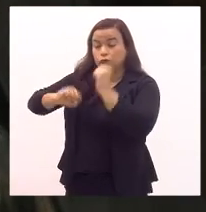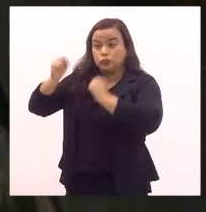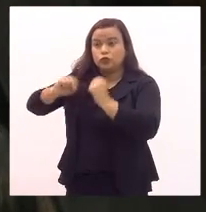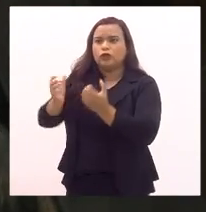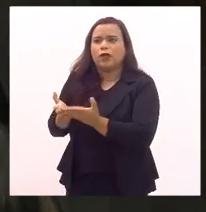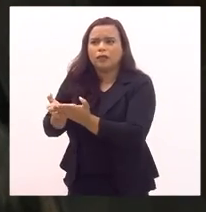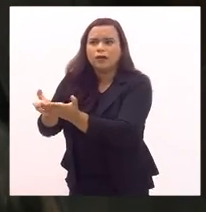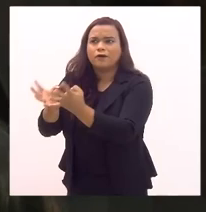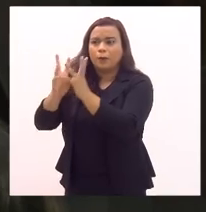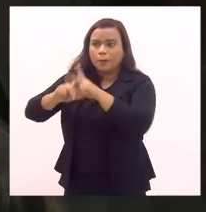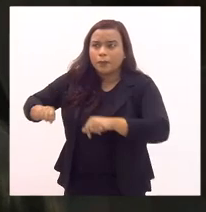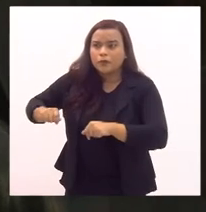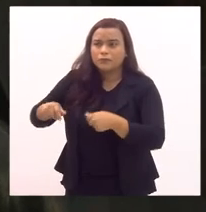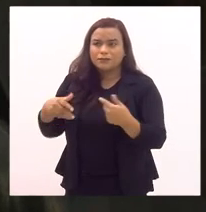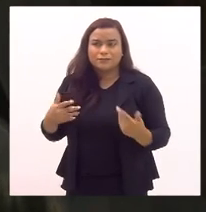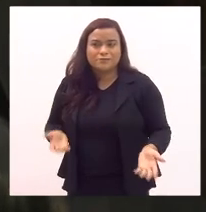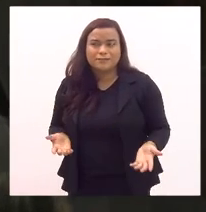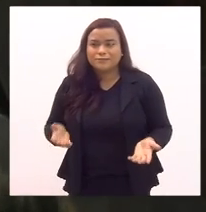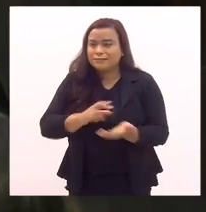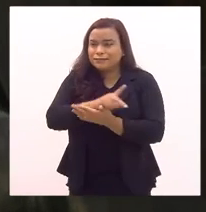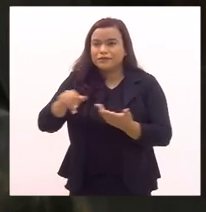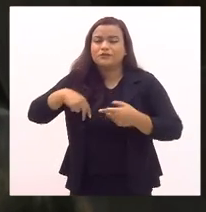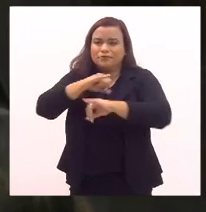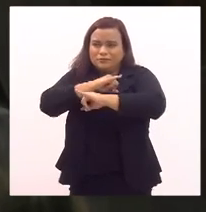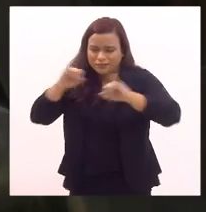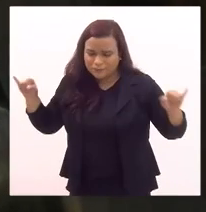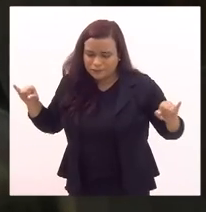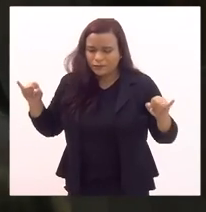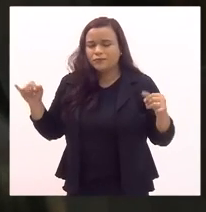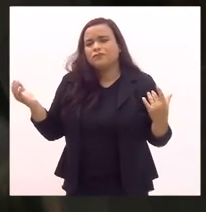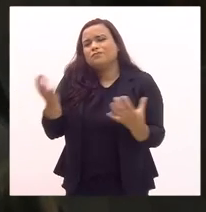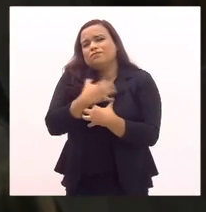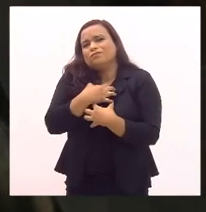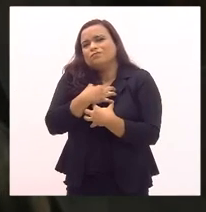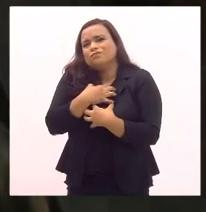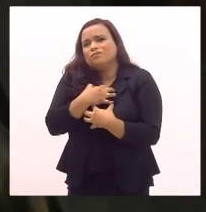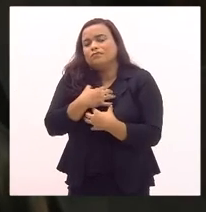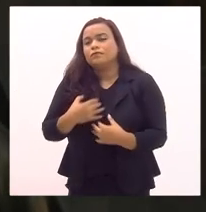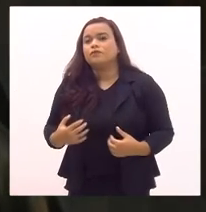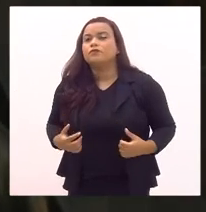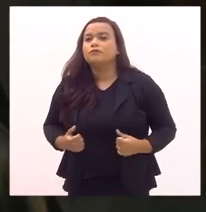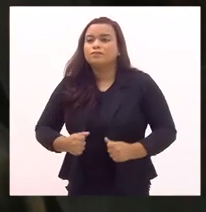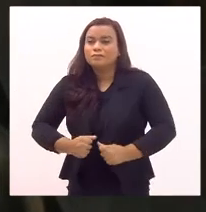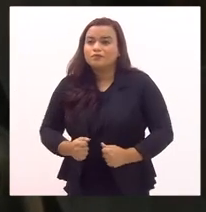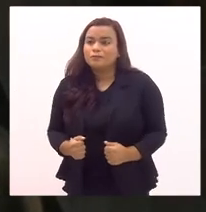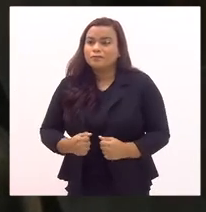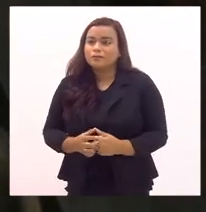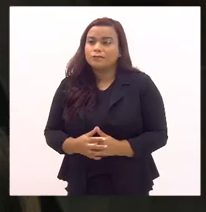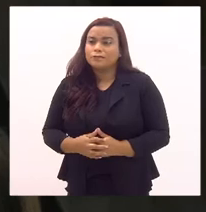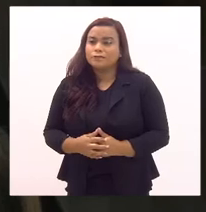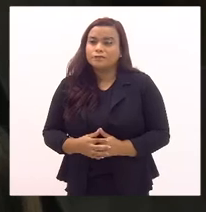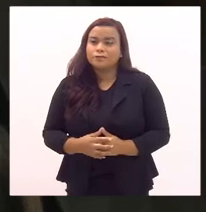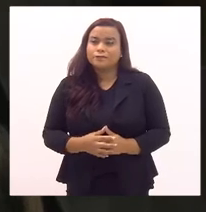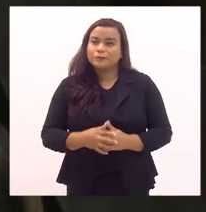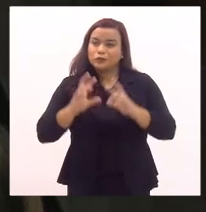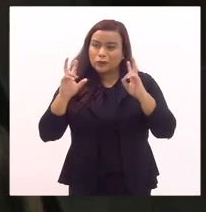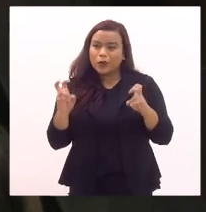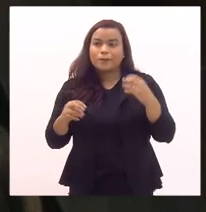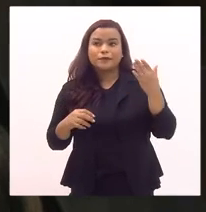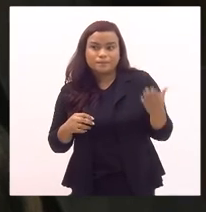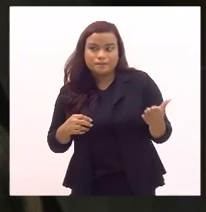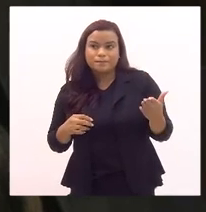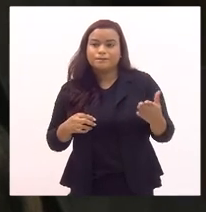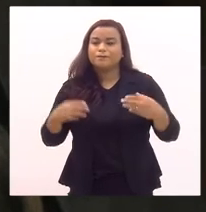local efeito eu queria fazer aqui essa manifestação sobre essa essa intervenção